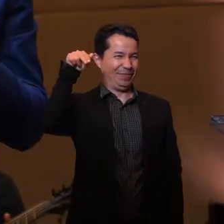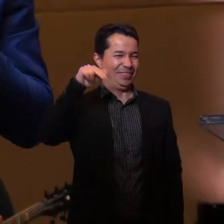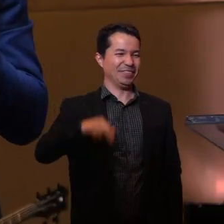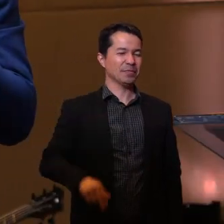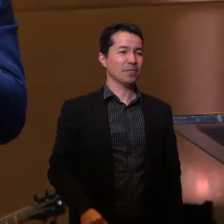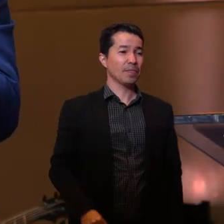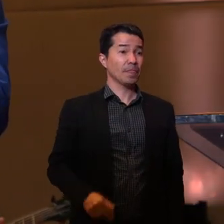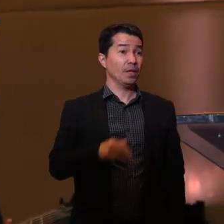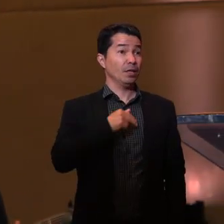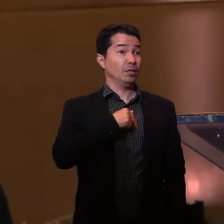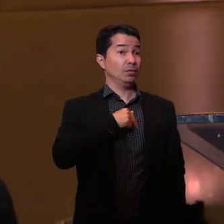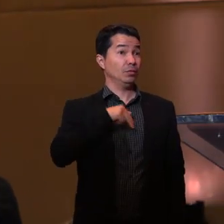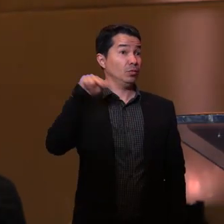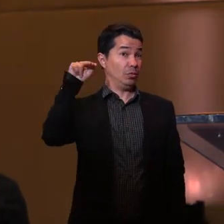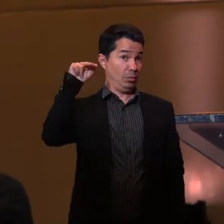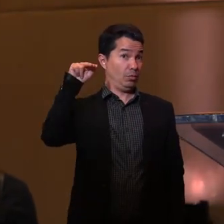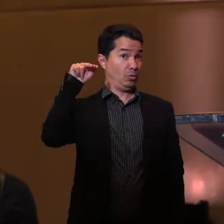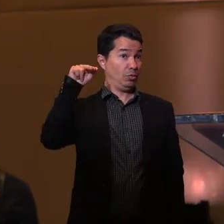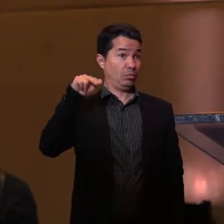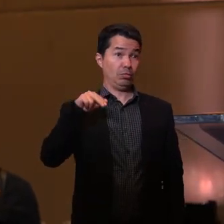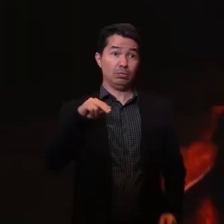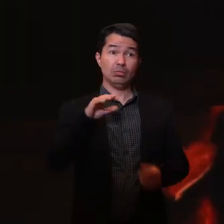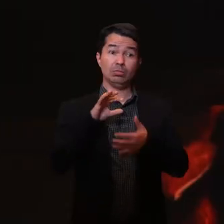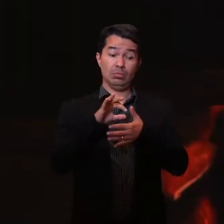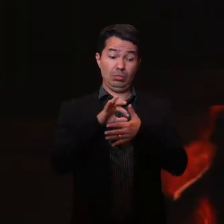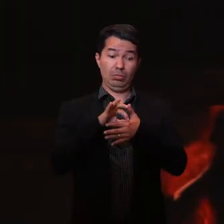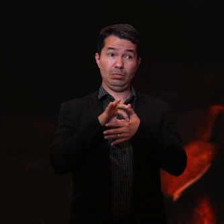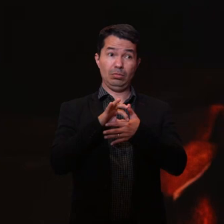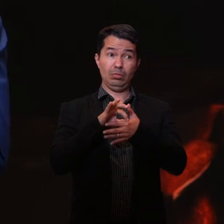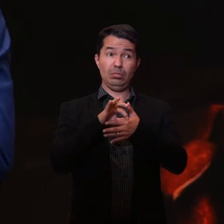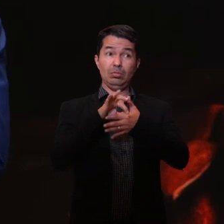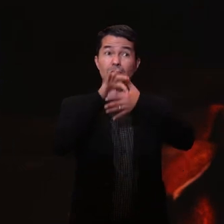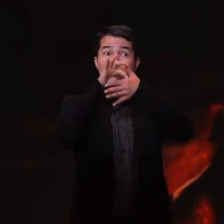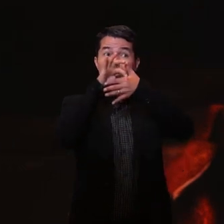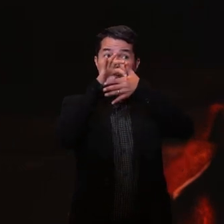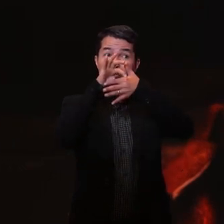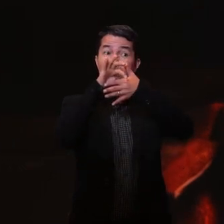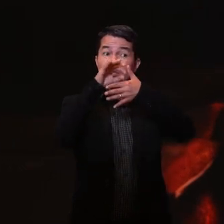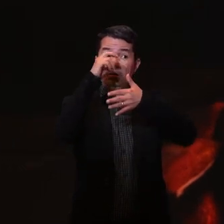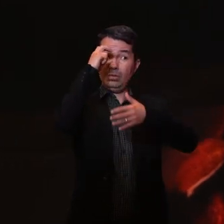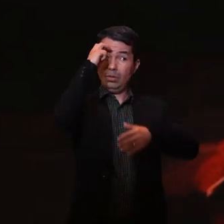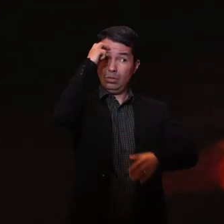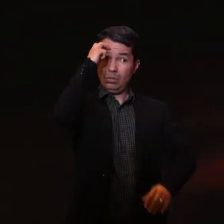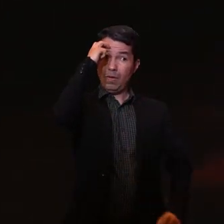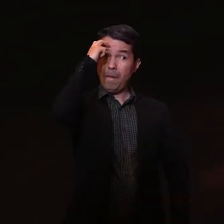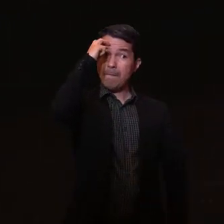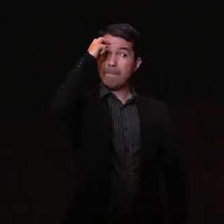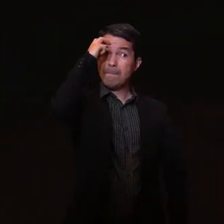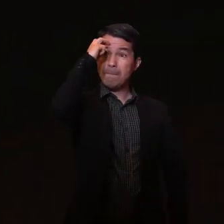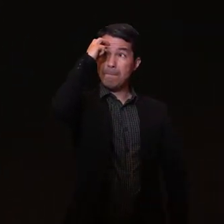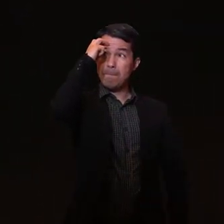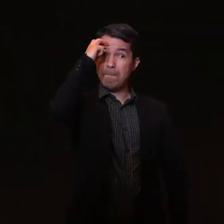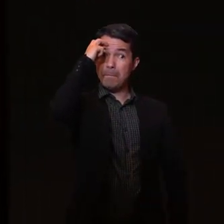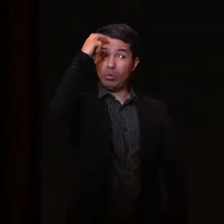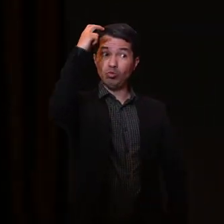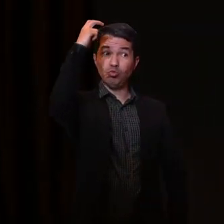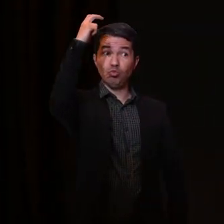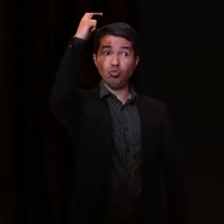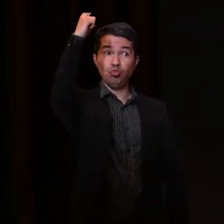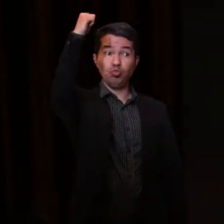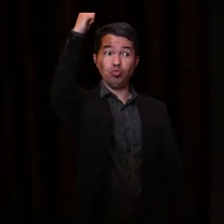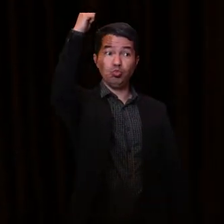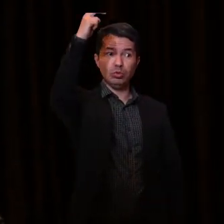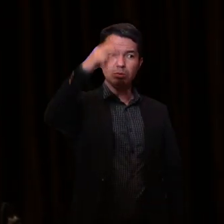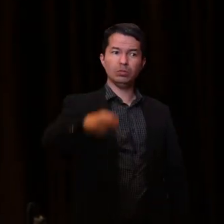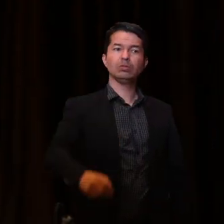Nicodemos era um líder na casa de Israel. Ele fazia parte do Sinédrio.